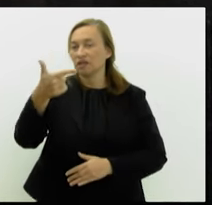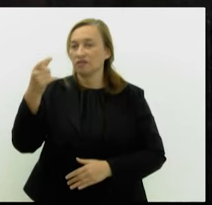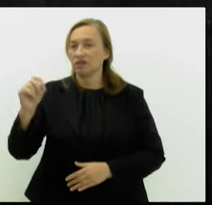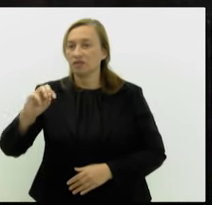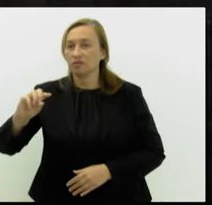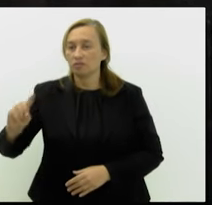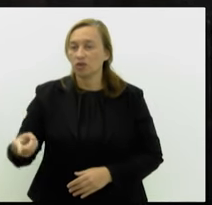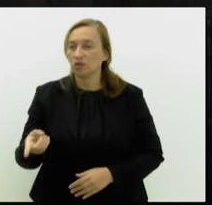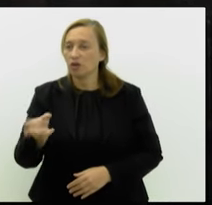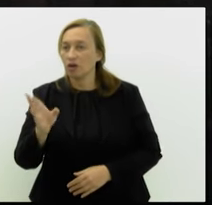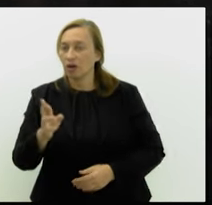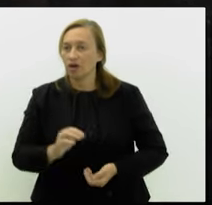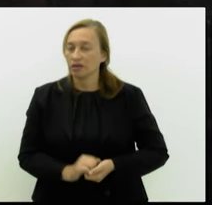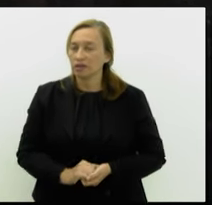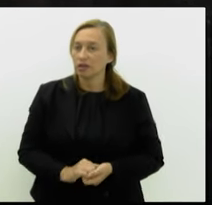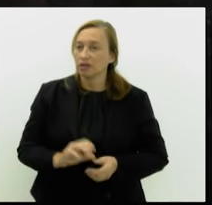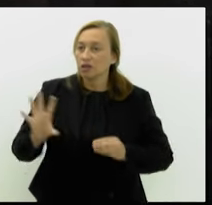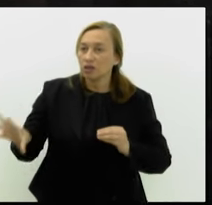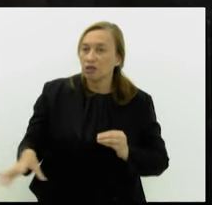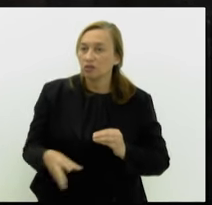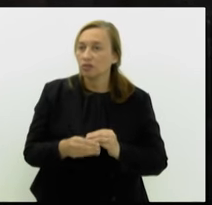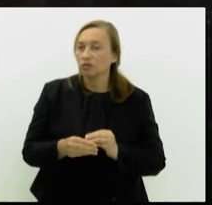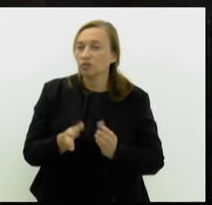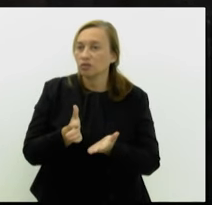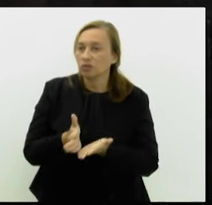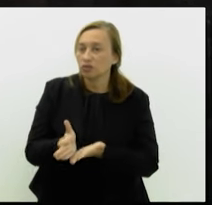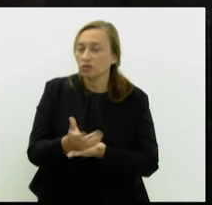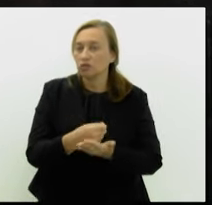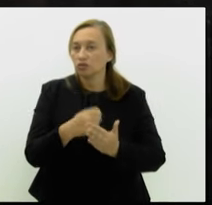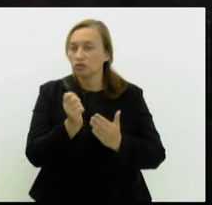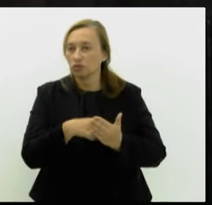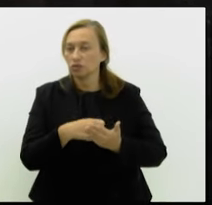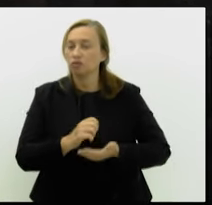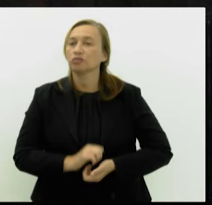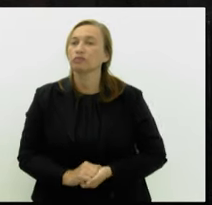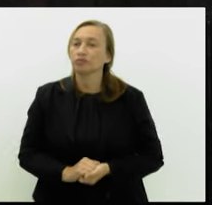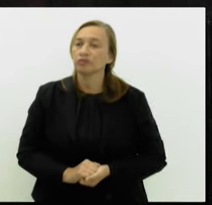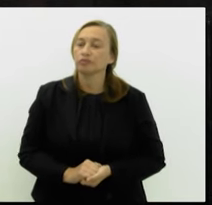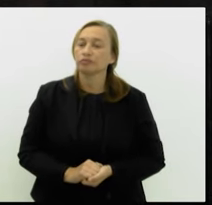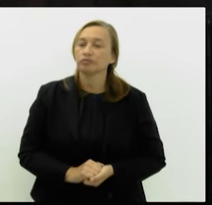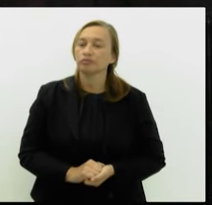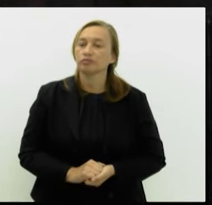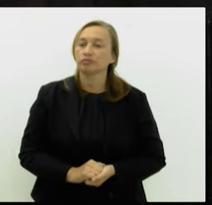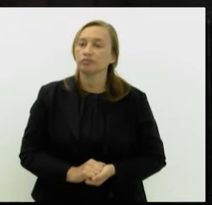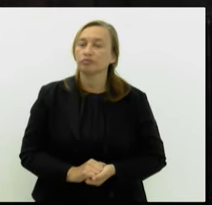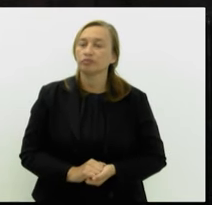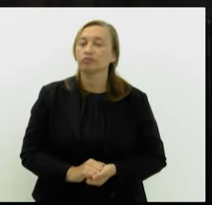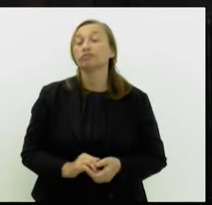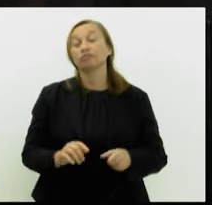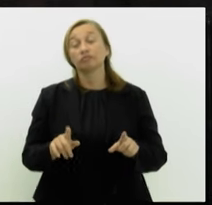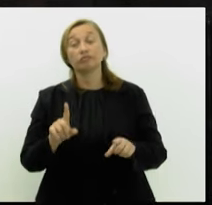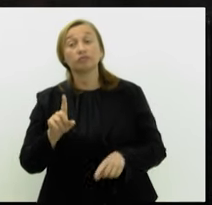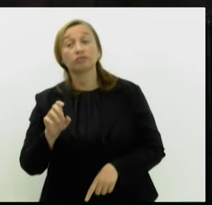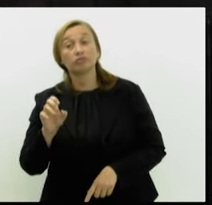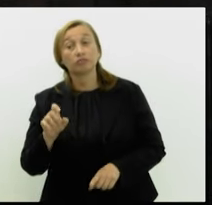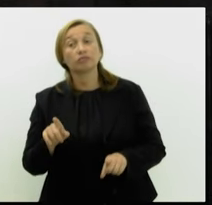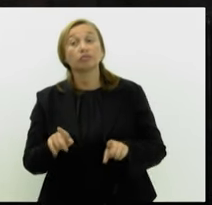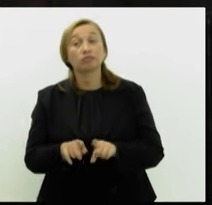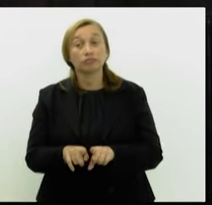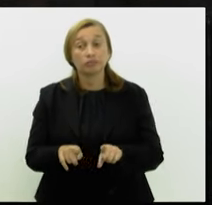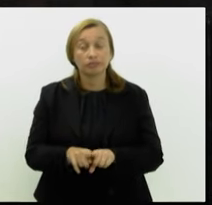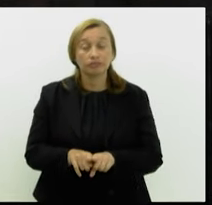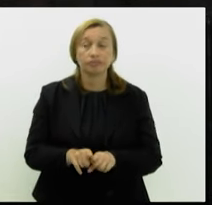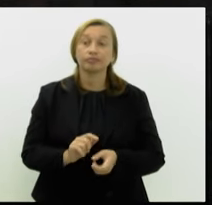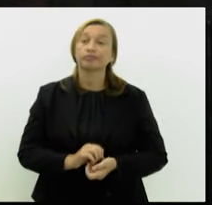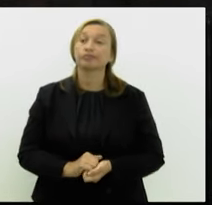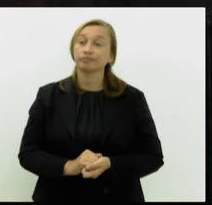R$ 120 mil, incluído os tributos incidentes. E, essa que é importante, é